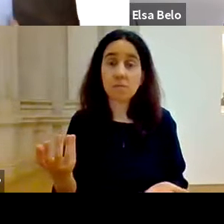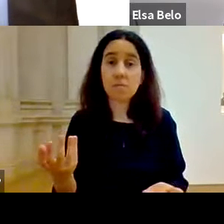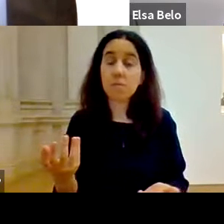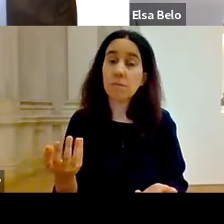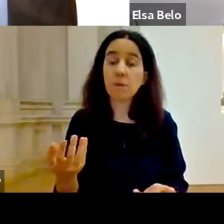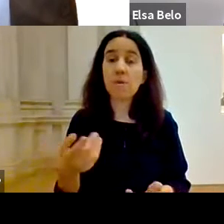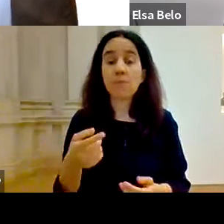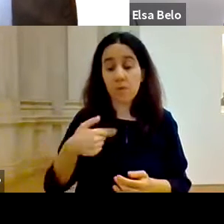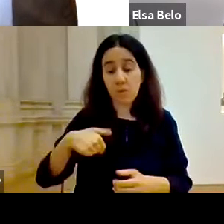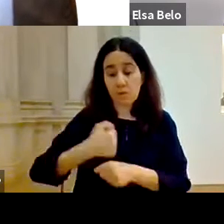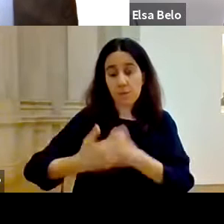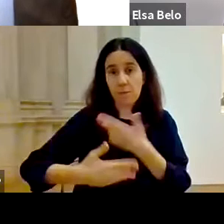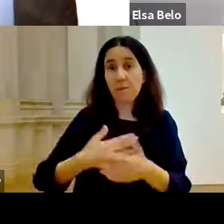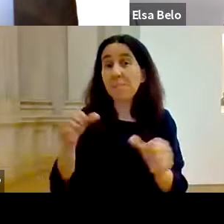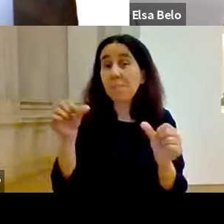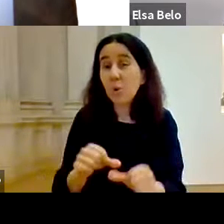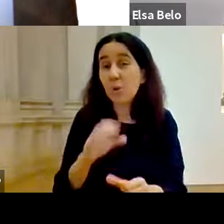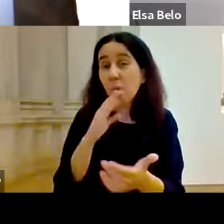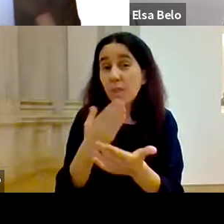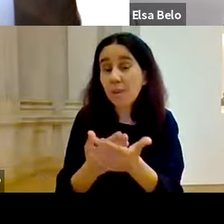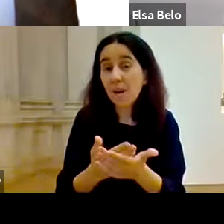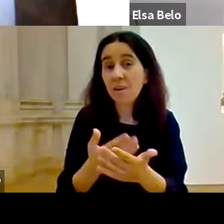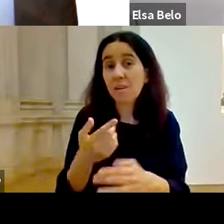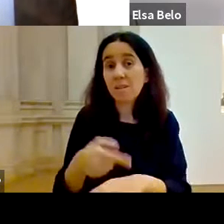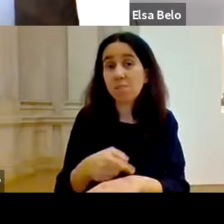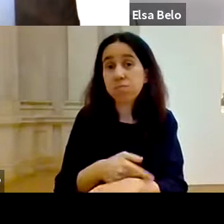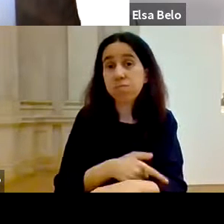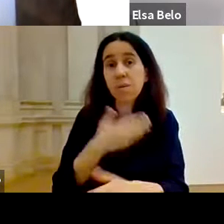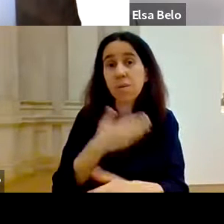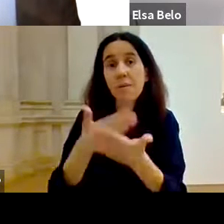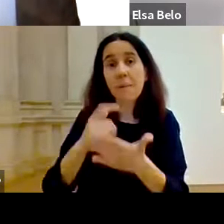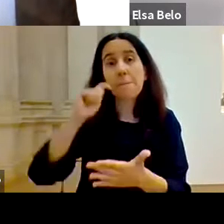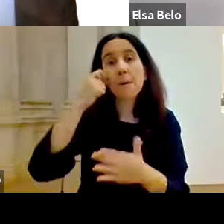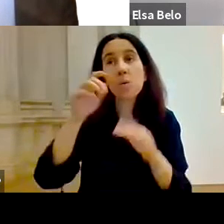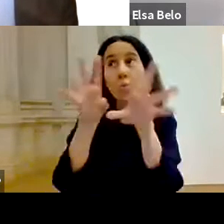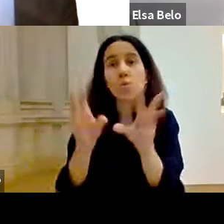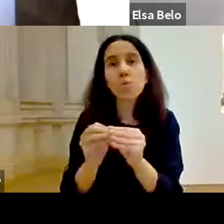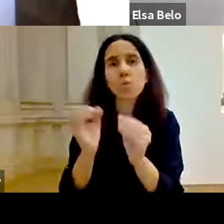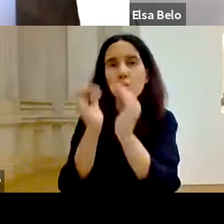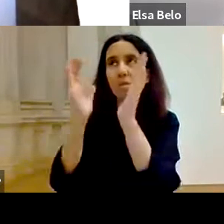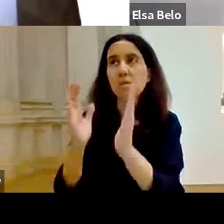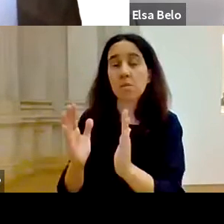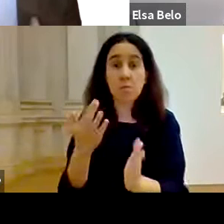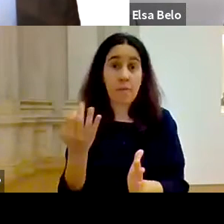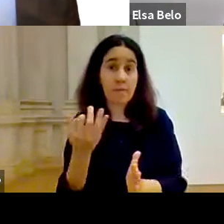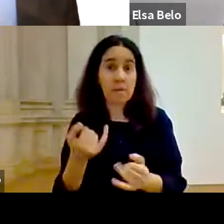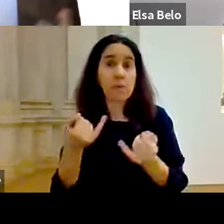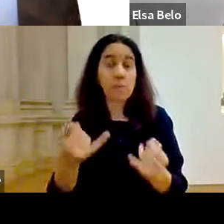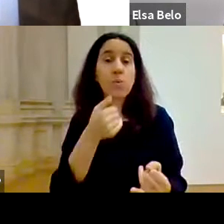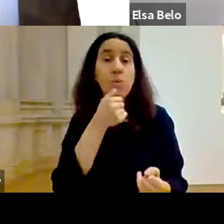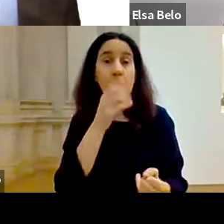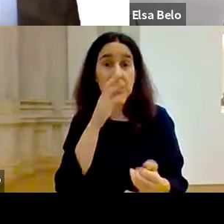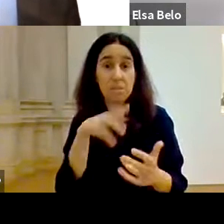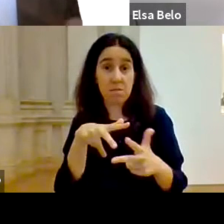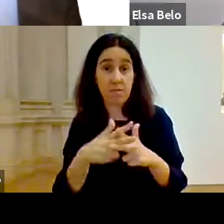muito o nosso trabalho e, pior que isso, podem inclusive escalar e pôr em causa tudo o que é uma organização, porque na verdade depois, se usar essa ferramenta